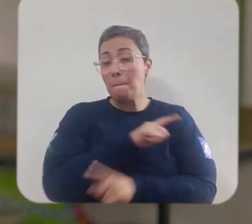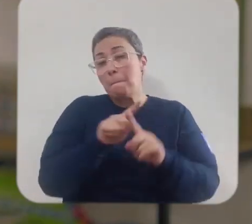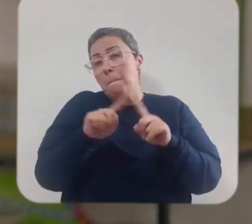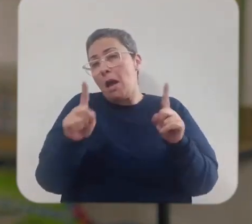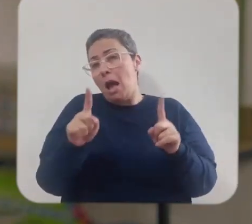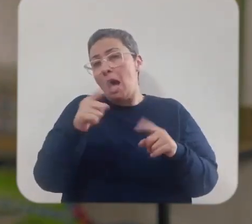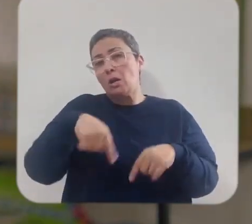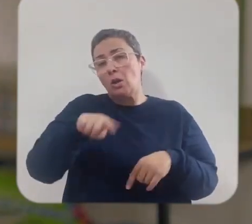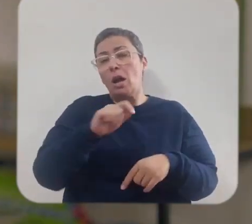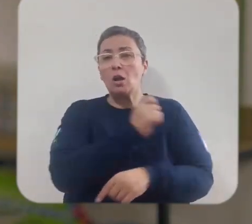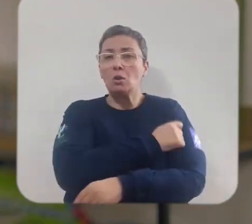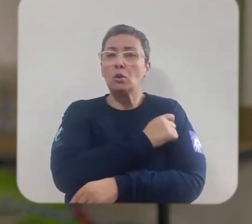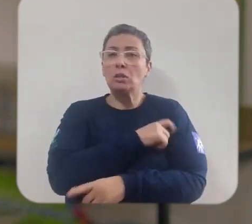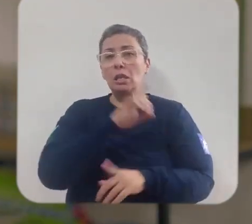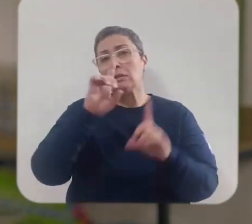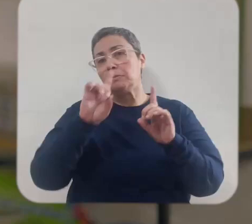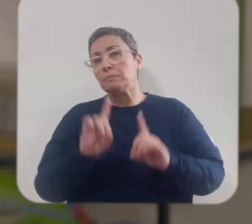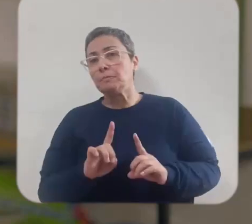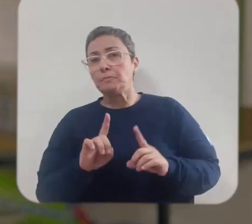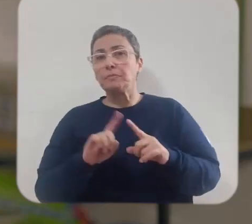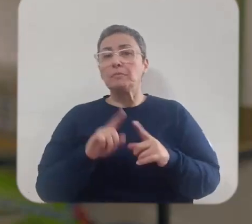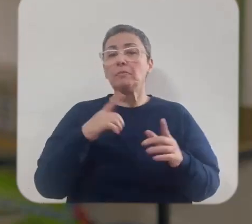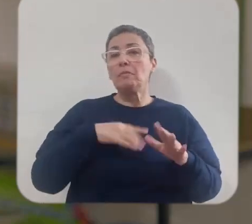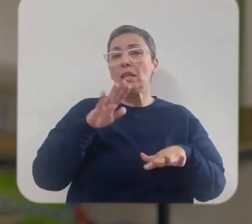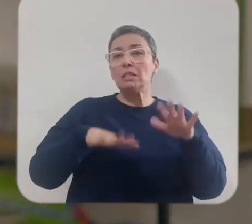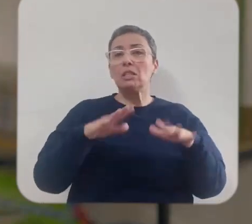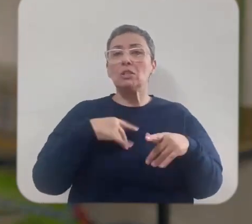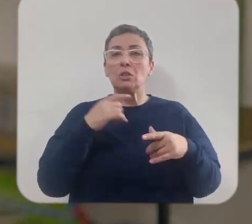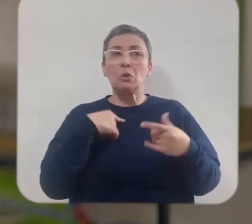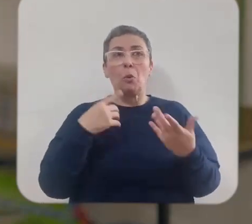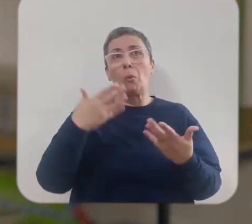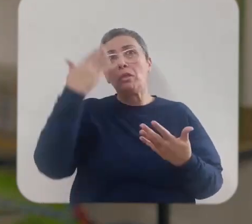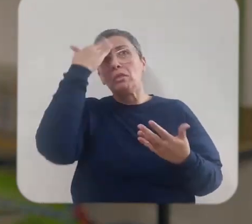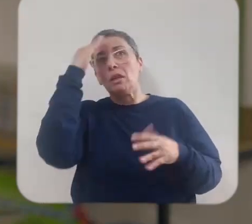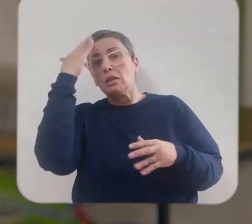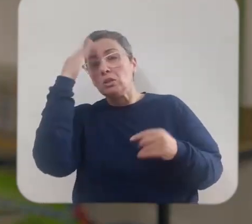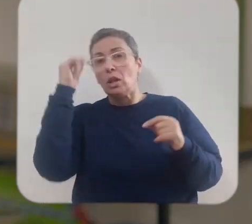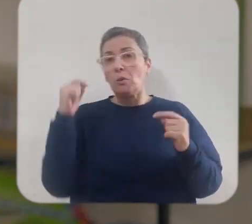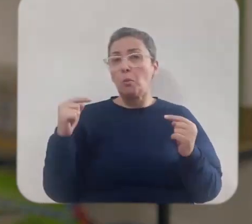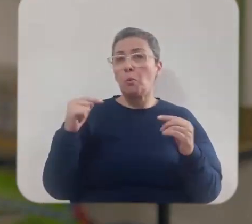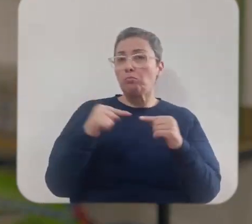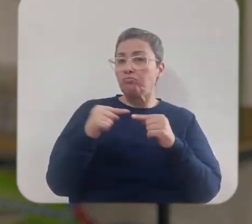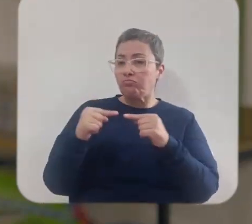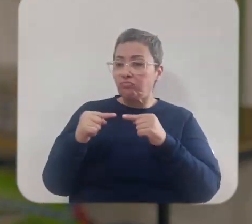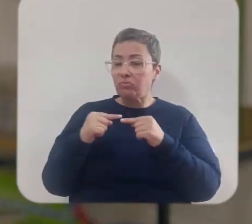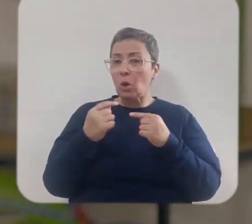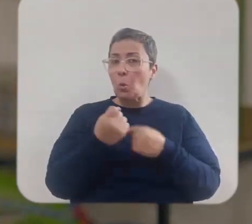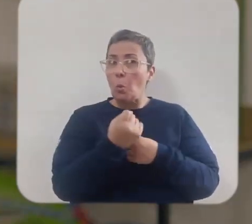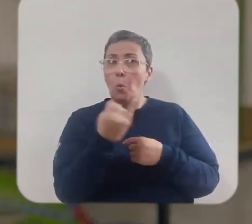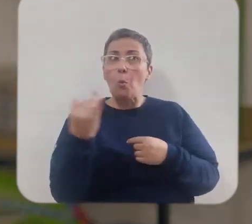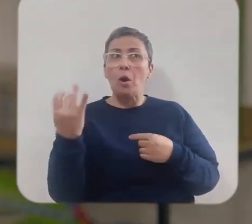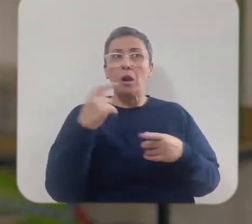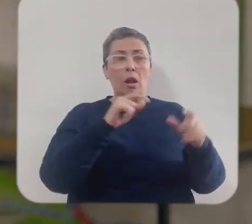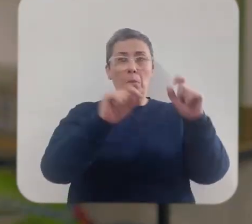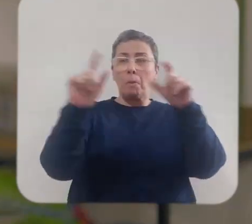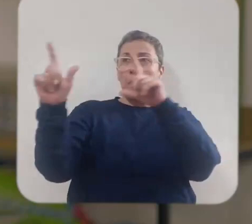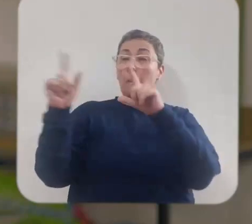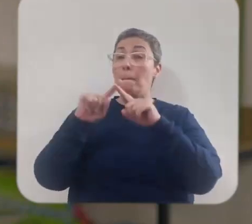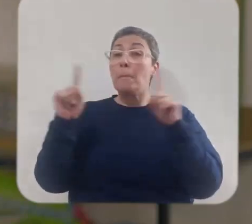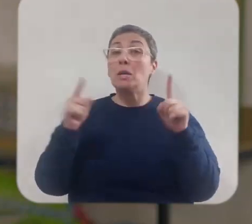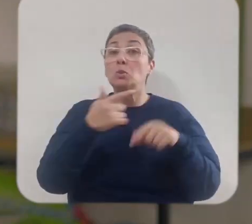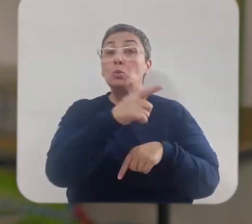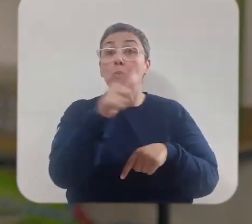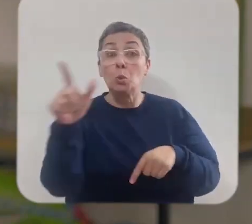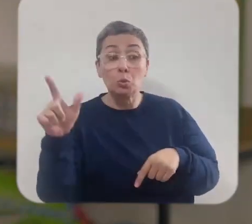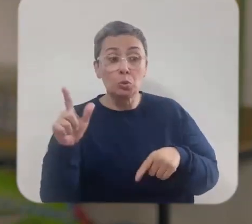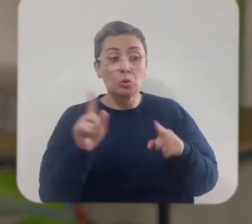Mas os educandos muitas vezes com deficiência não processa, né, de forma adequada essa quantidade de estímulo. Sim, mas